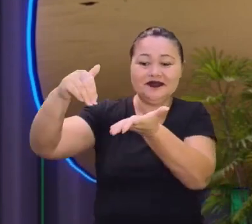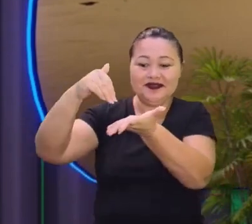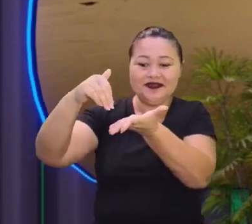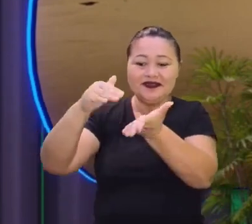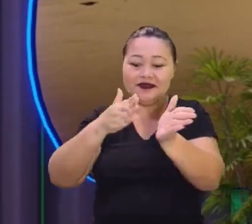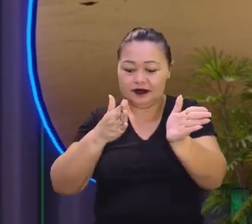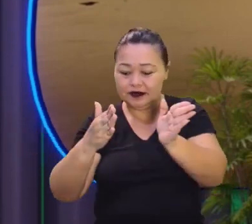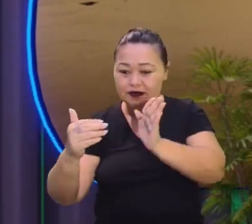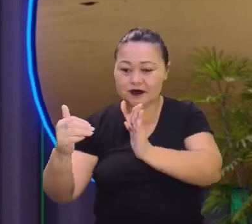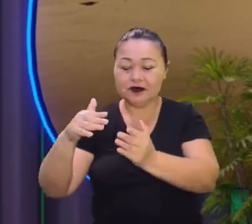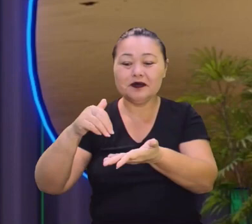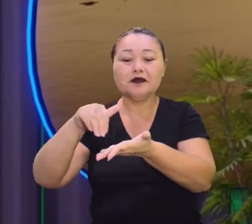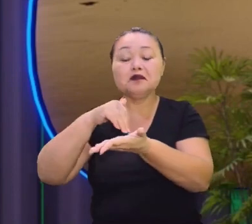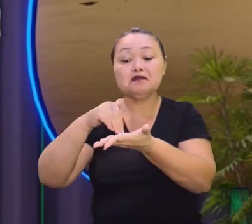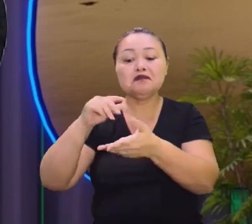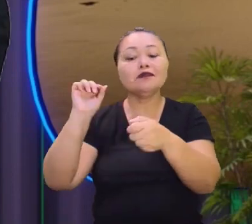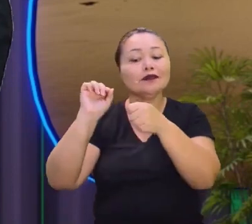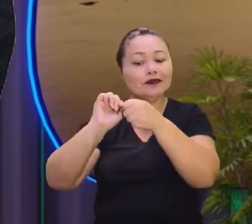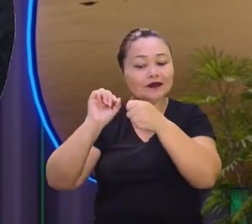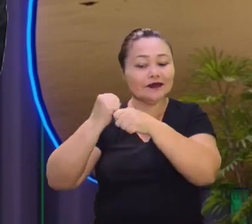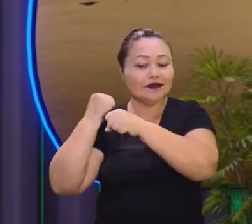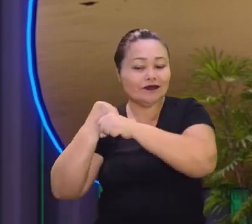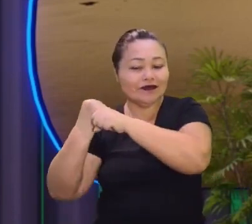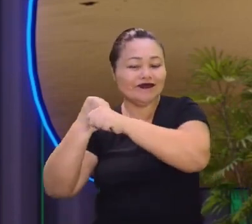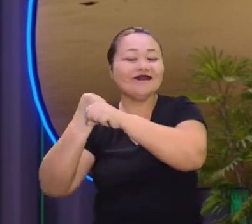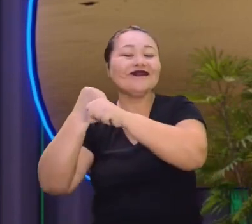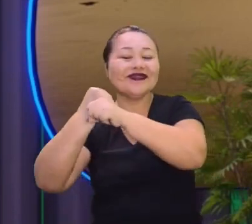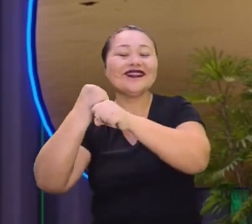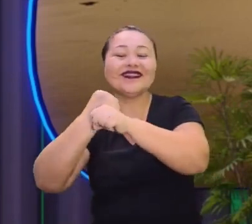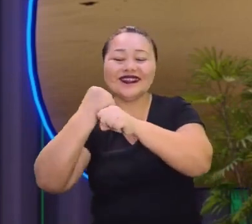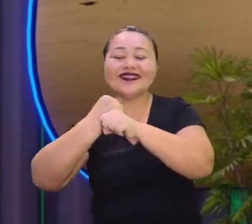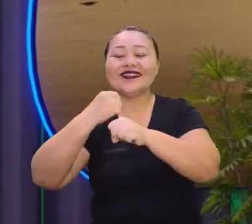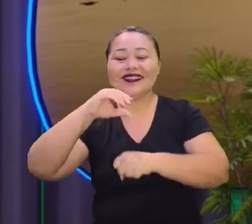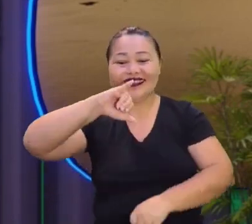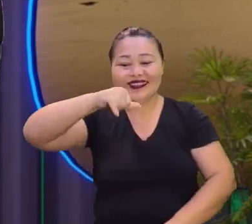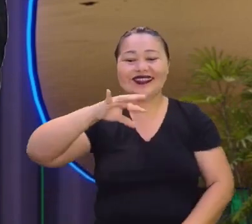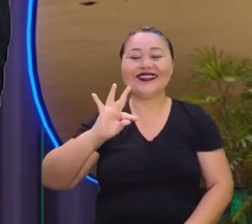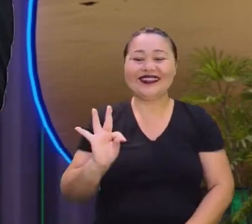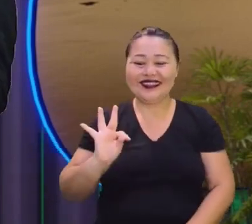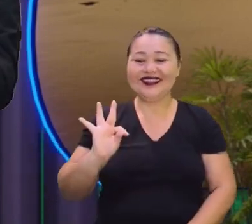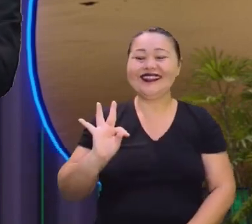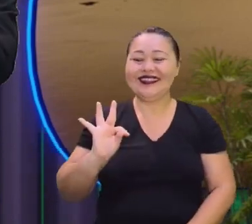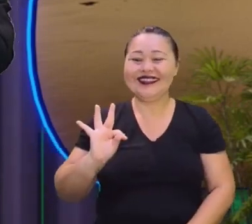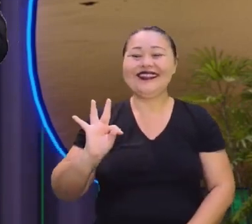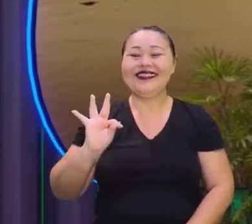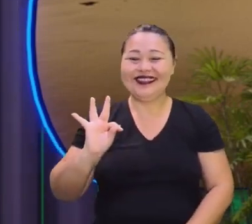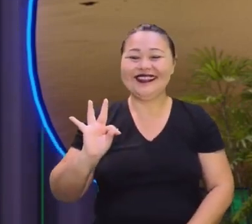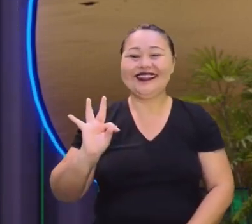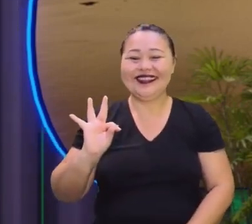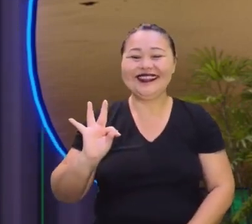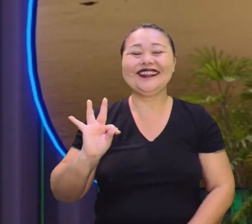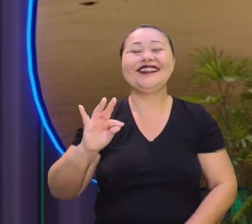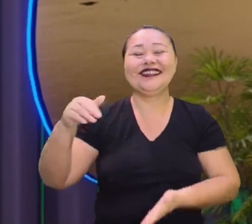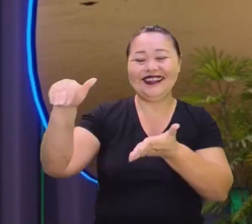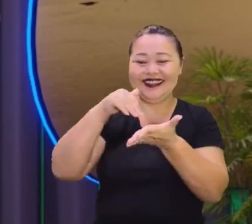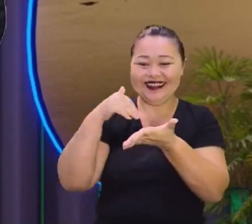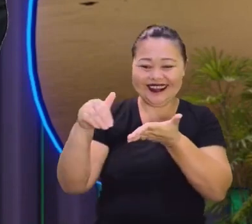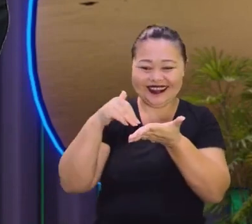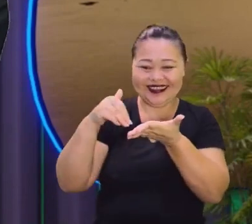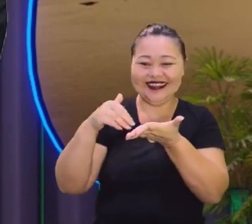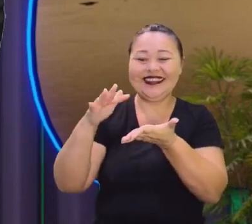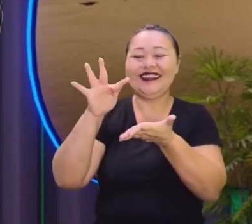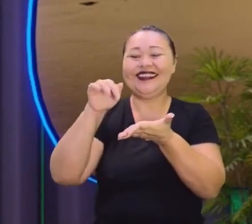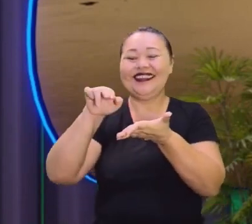secretarias. Foi feita por Jorge Teixeira. Eram todas de madeira. Madeira. E tinha a Secretaria